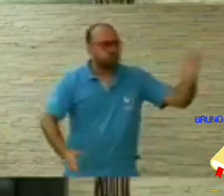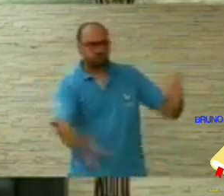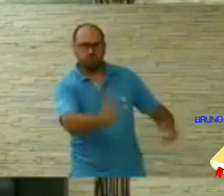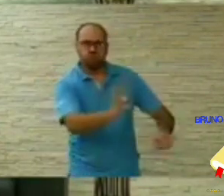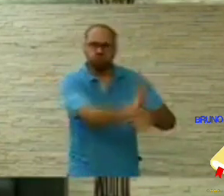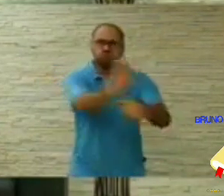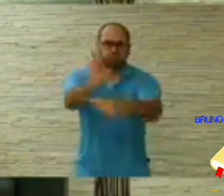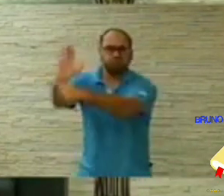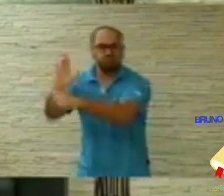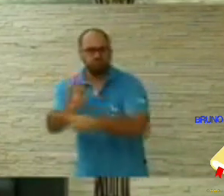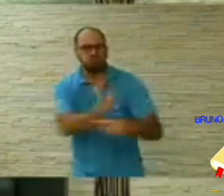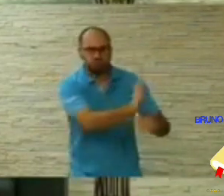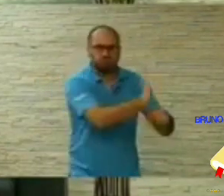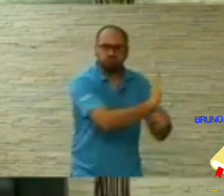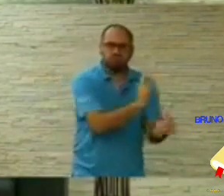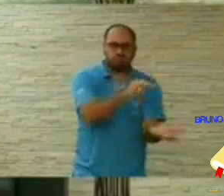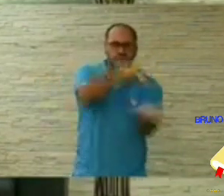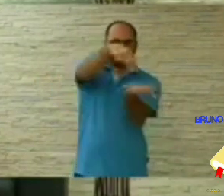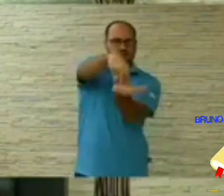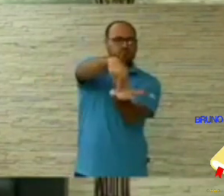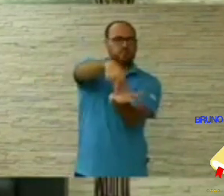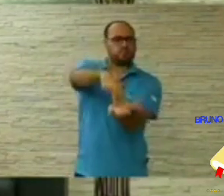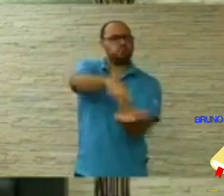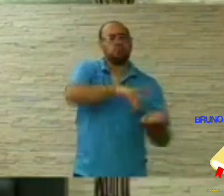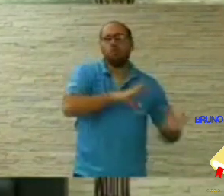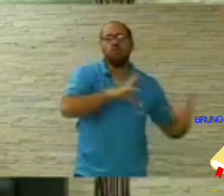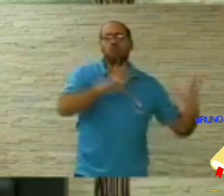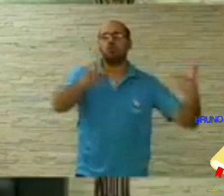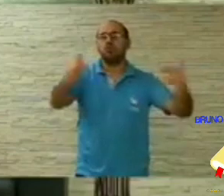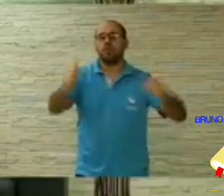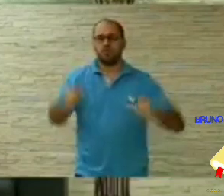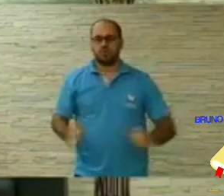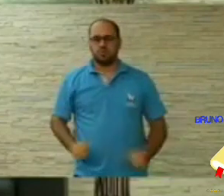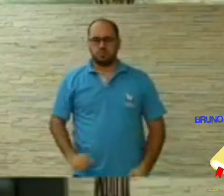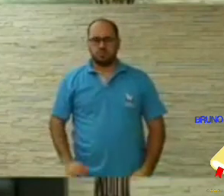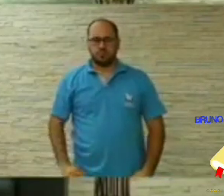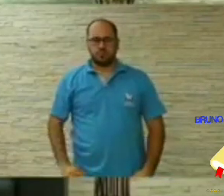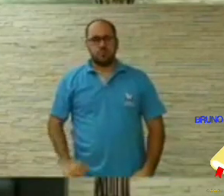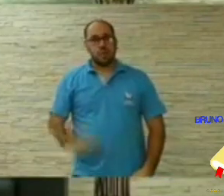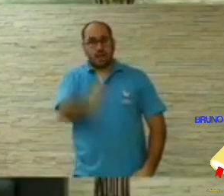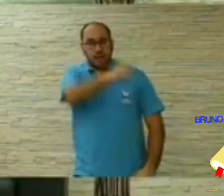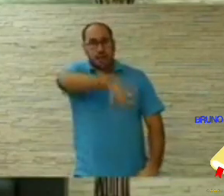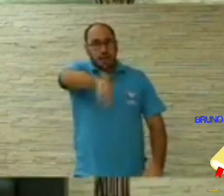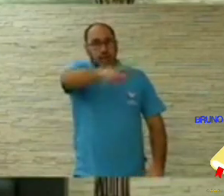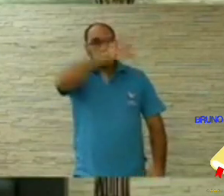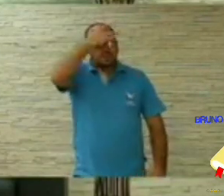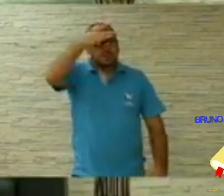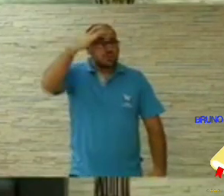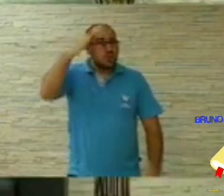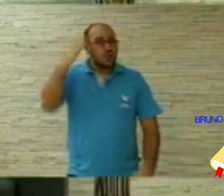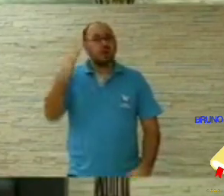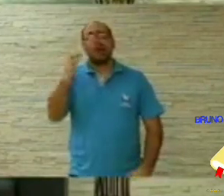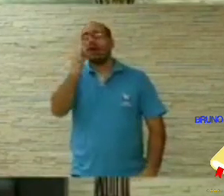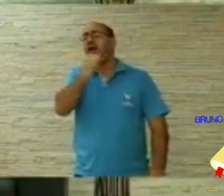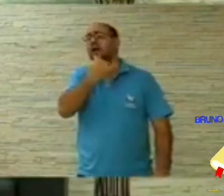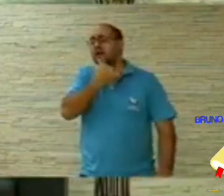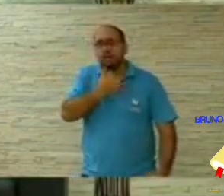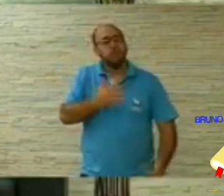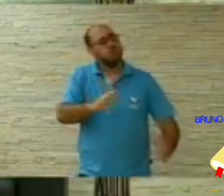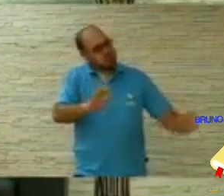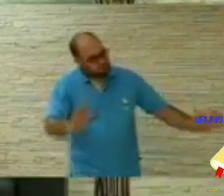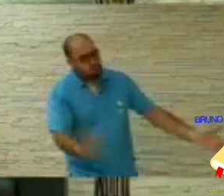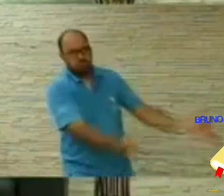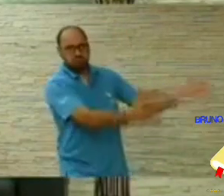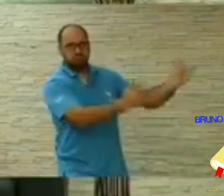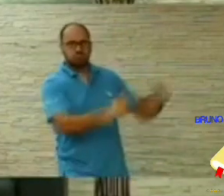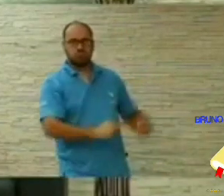fraco, ele ergue, tira do lixo aquele que lá está no lixo e faz assentar ao lado dos príncipes uma